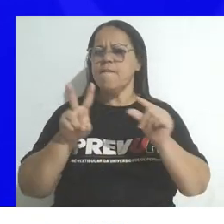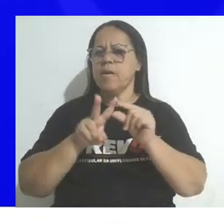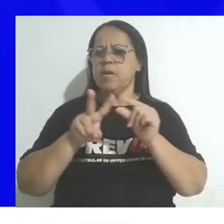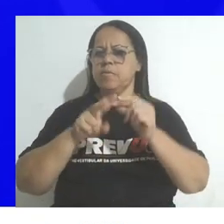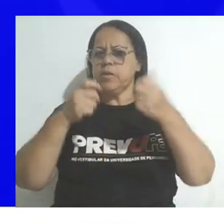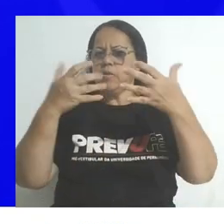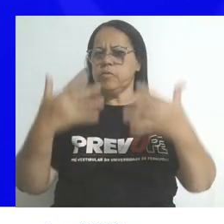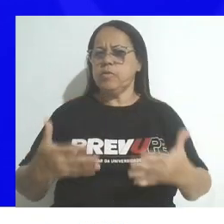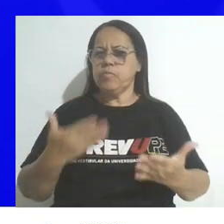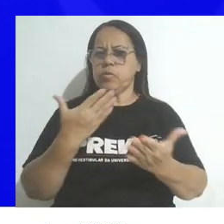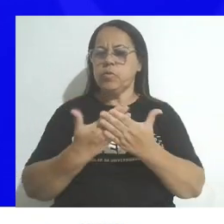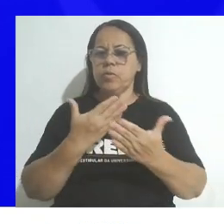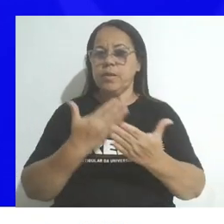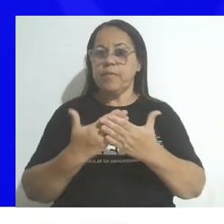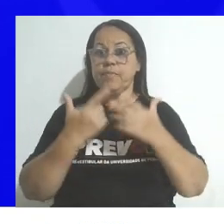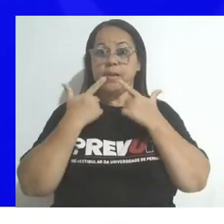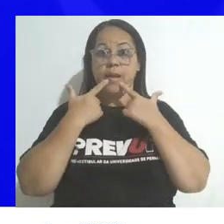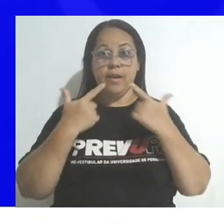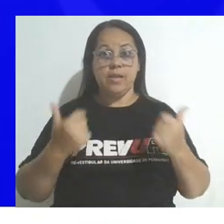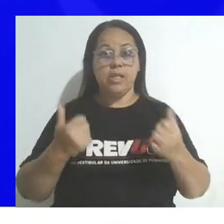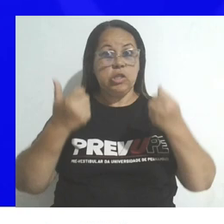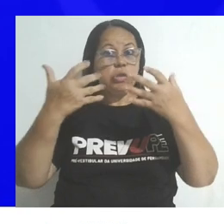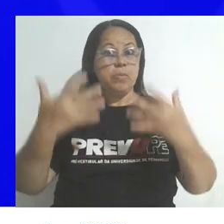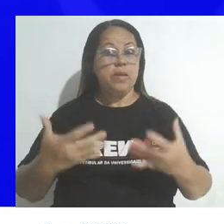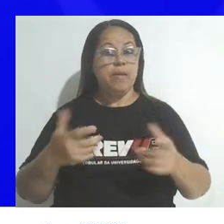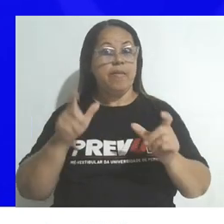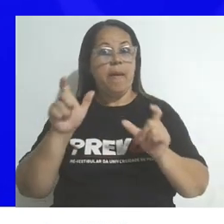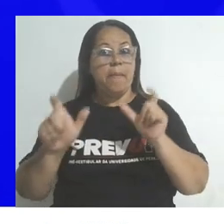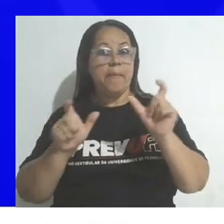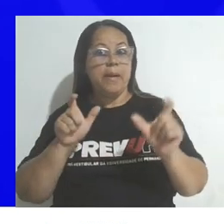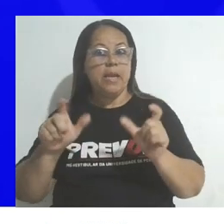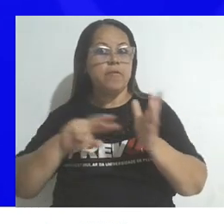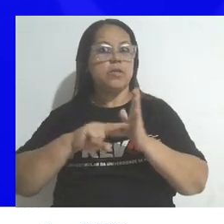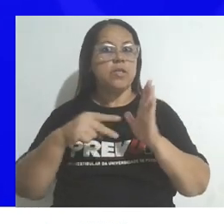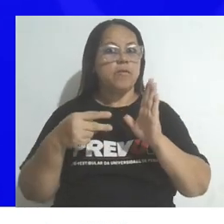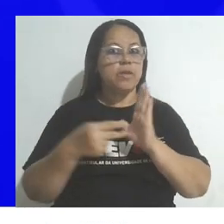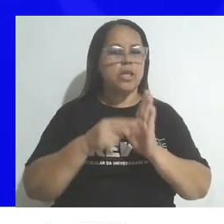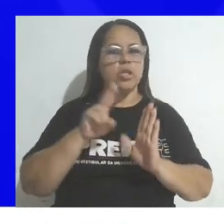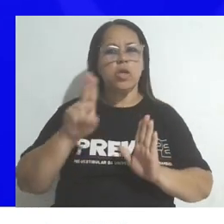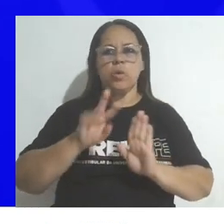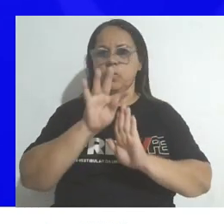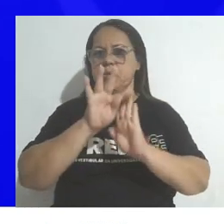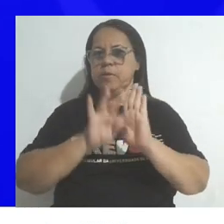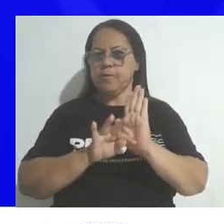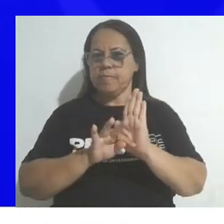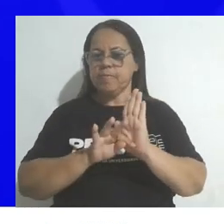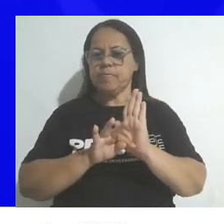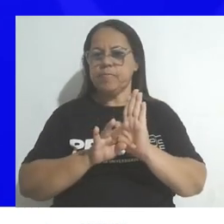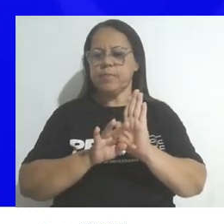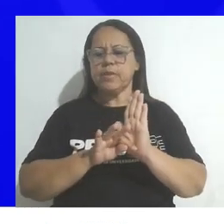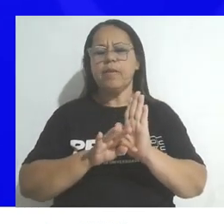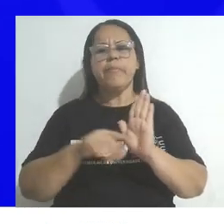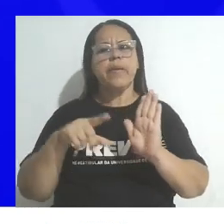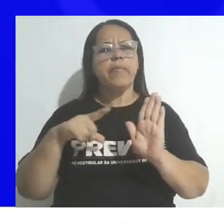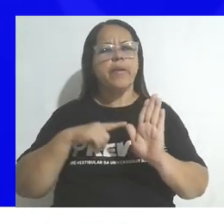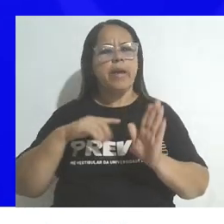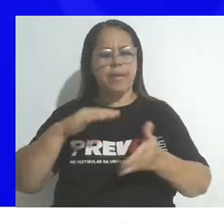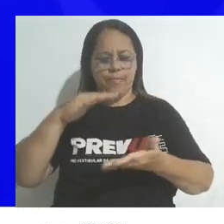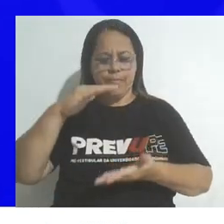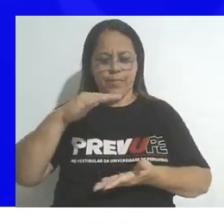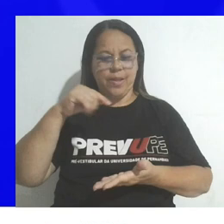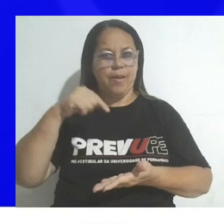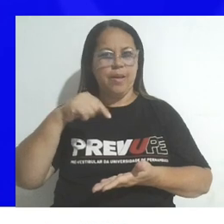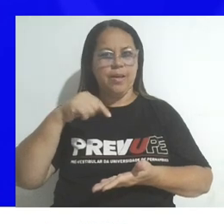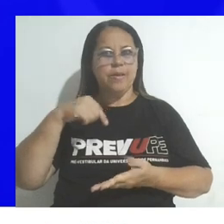que é a parte do estudo da linguagem que trata das palavras os seus significados e usos nos textos eu trouxe aqui um